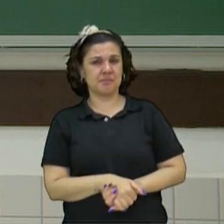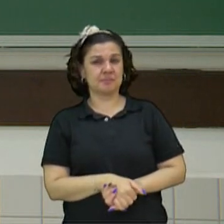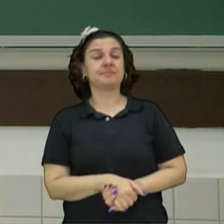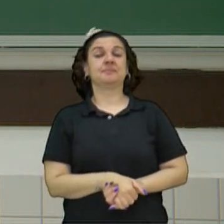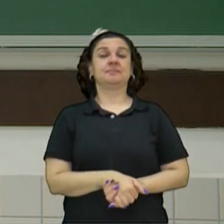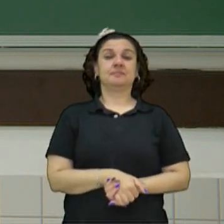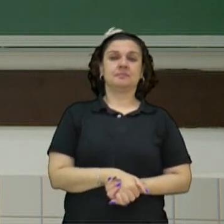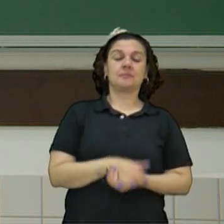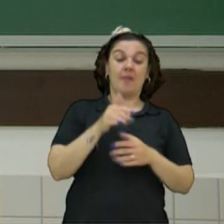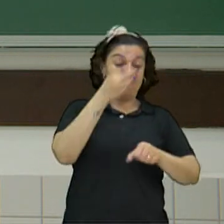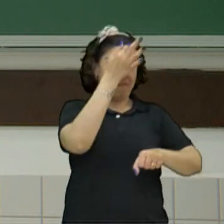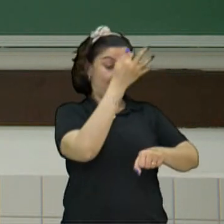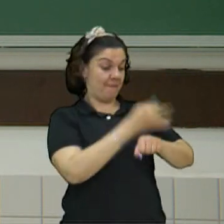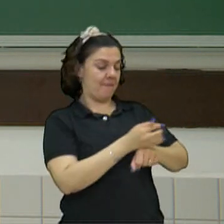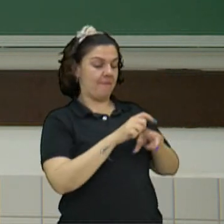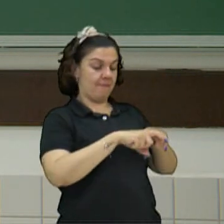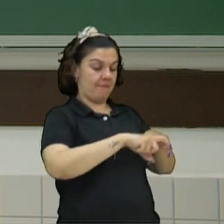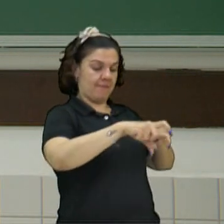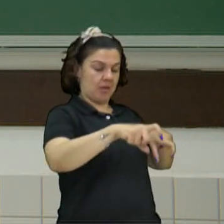Vem aqui, pega o ferro,